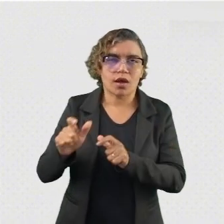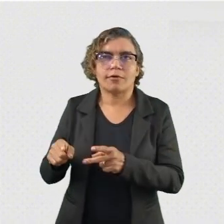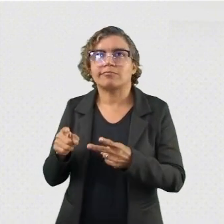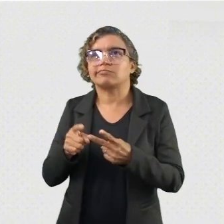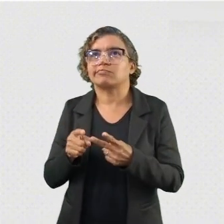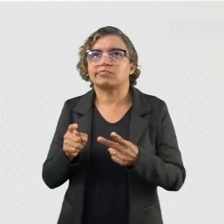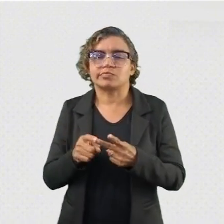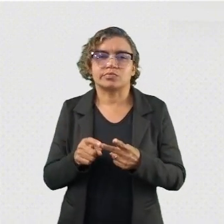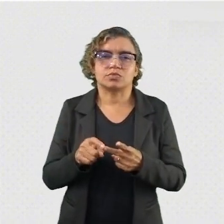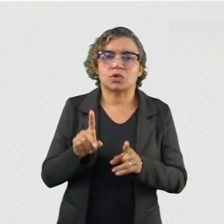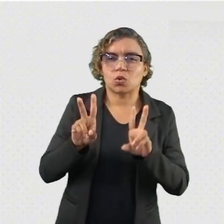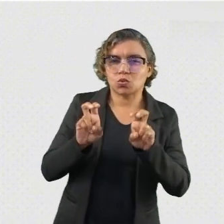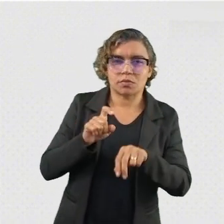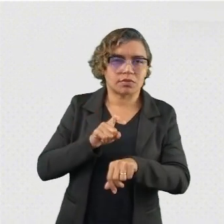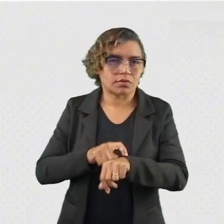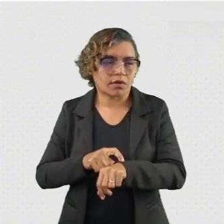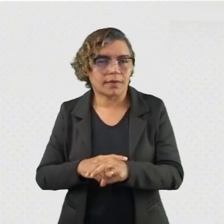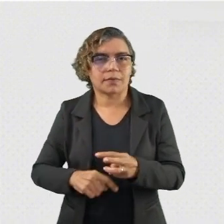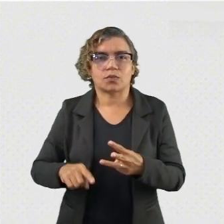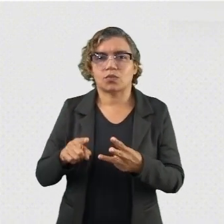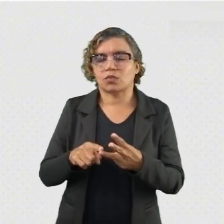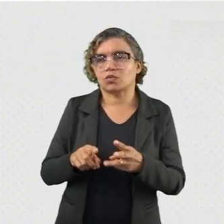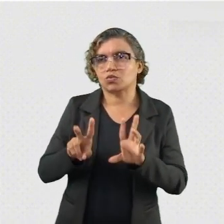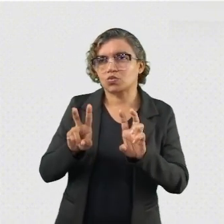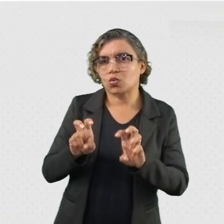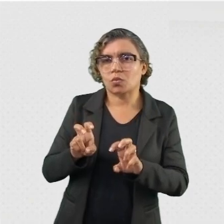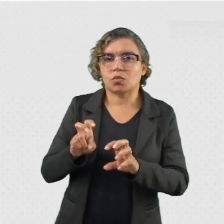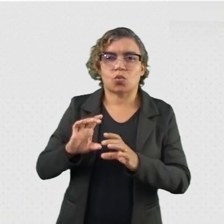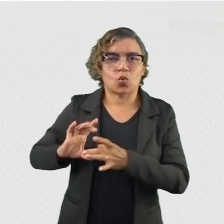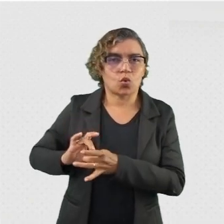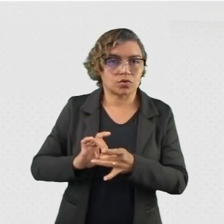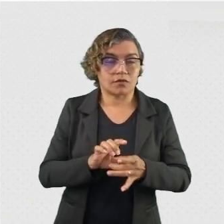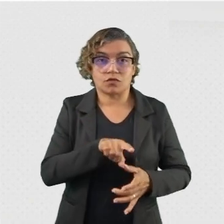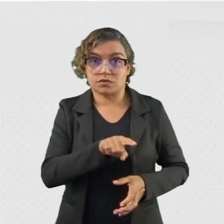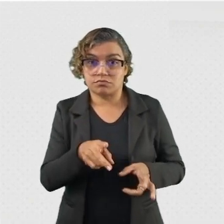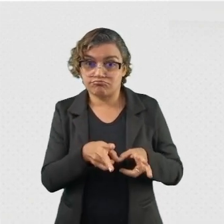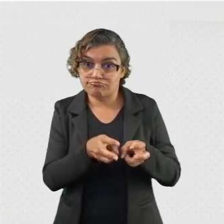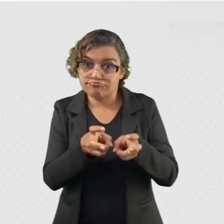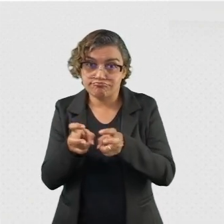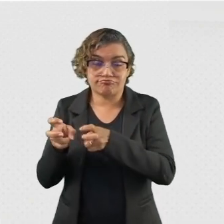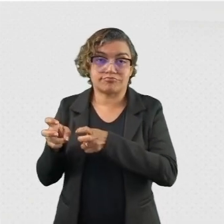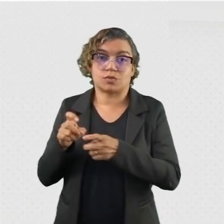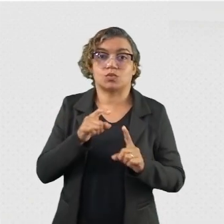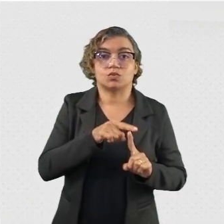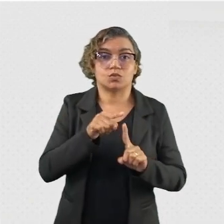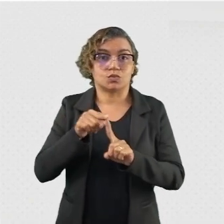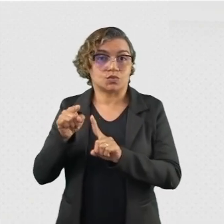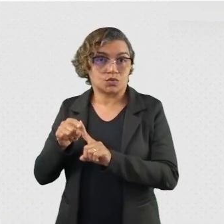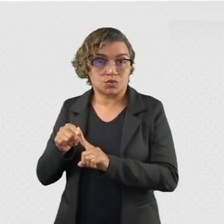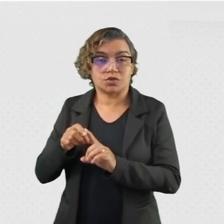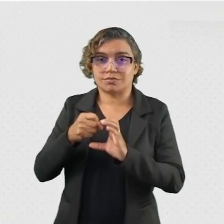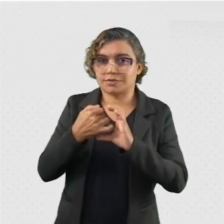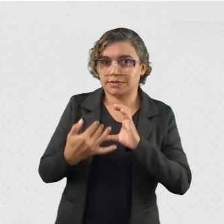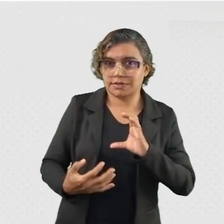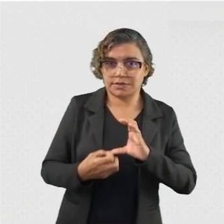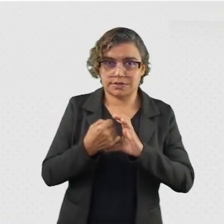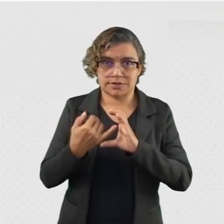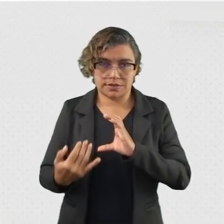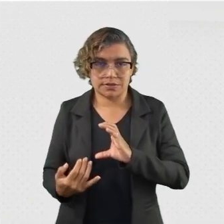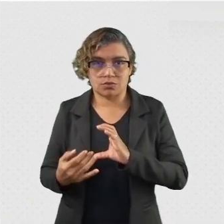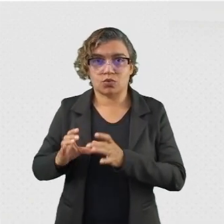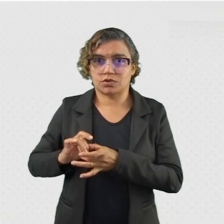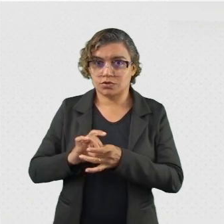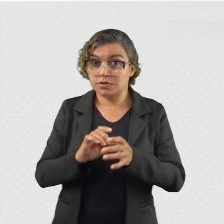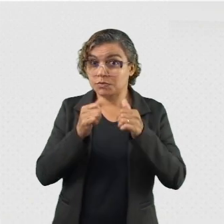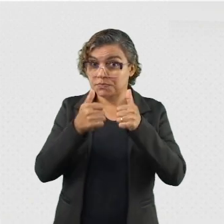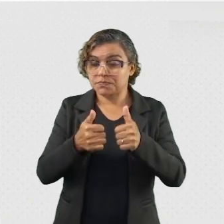ou a questão do tempo, ou a questão do contexto. Vocês observam esse tipo de caracterização ou de